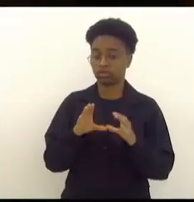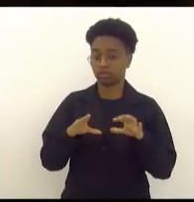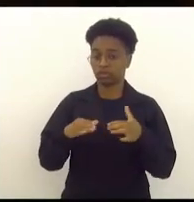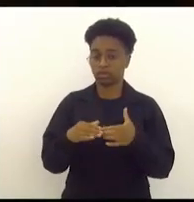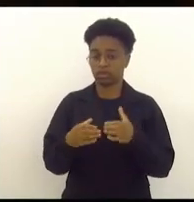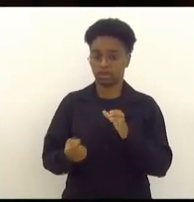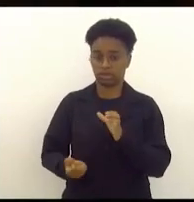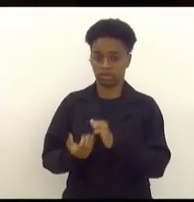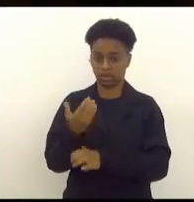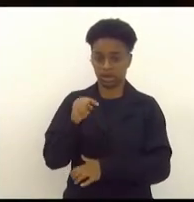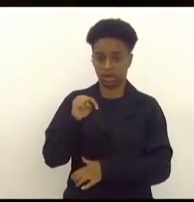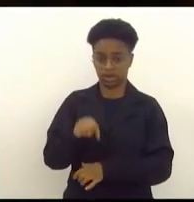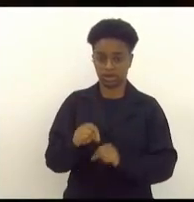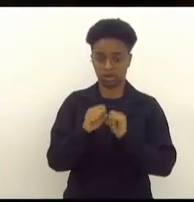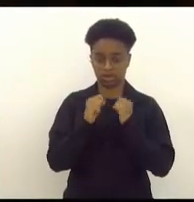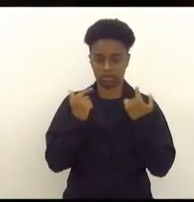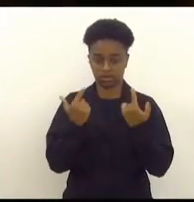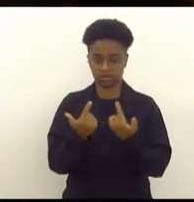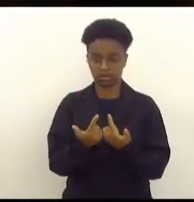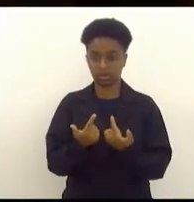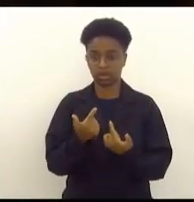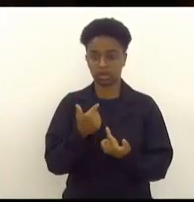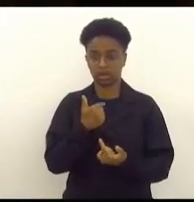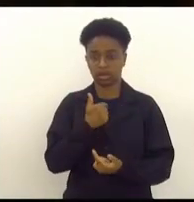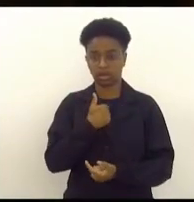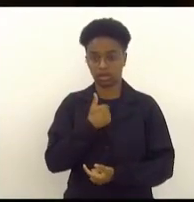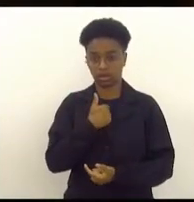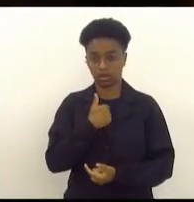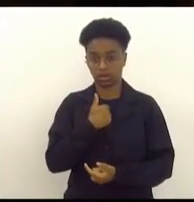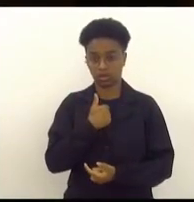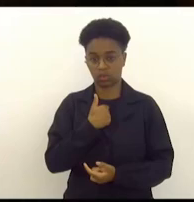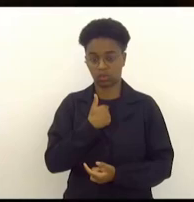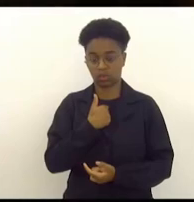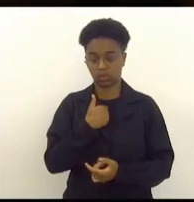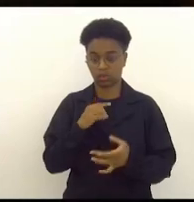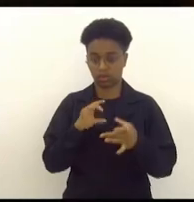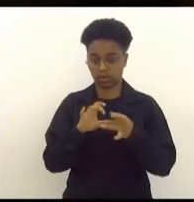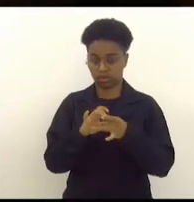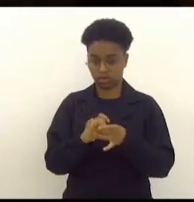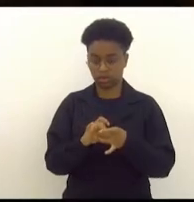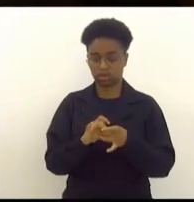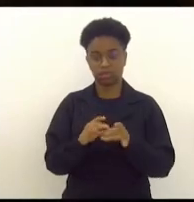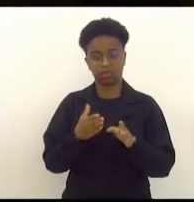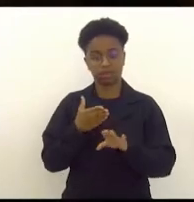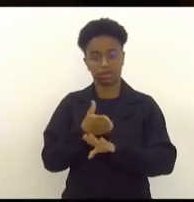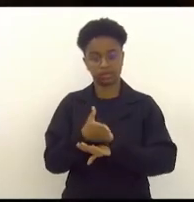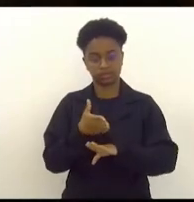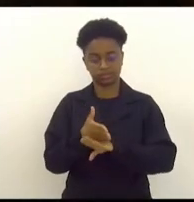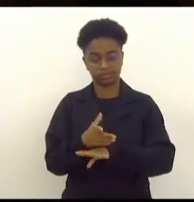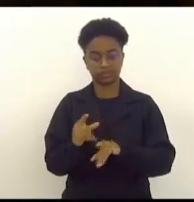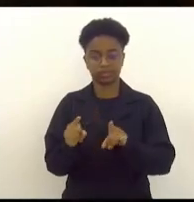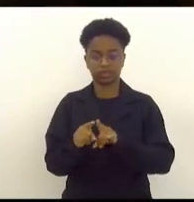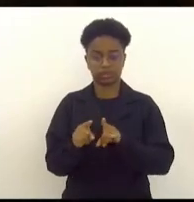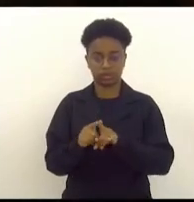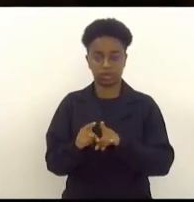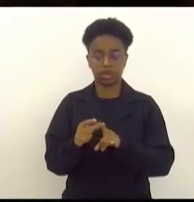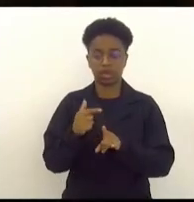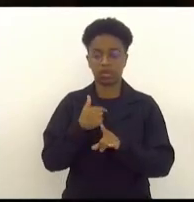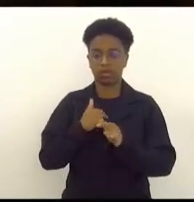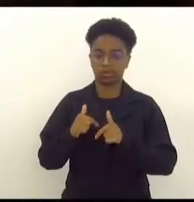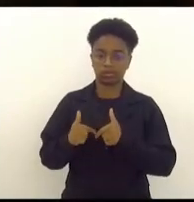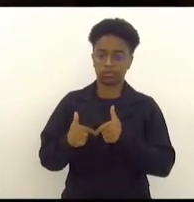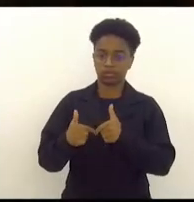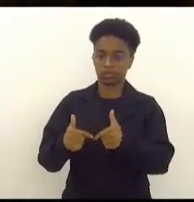que foi instalada nessa casa da qual eu faço parte que eu tenho a honra de compor assim como sou signatário